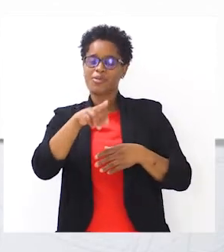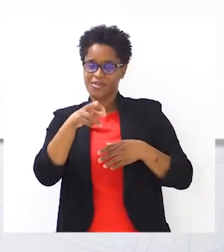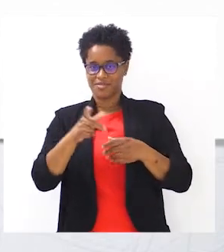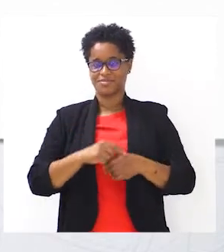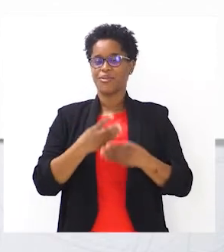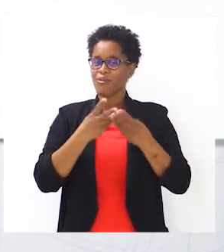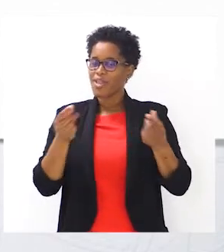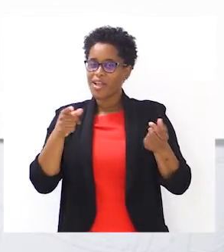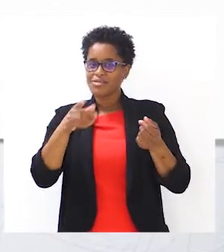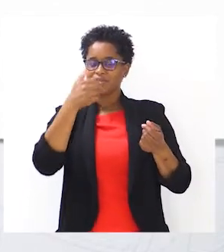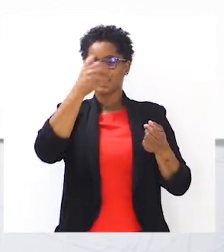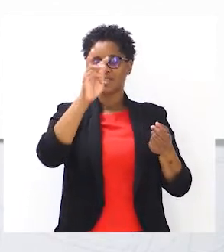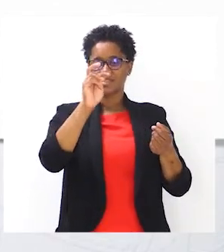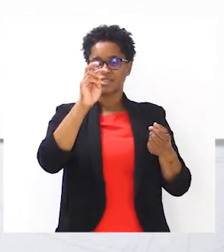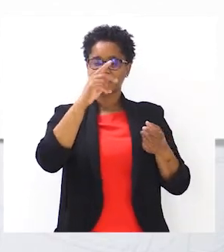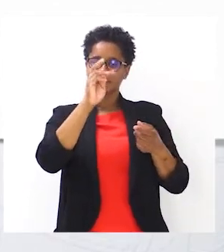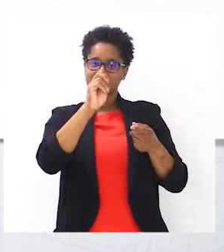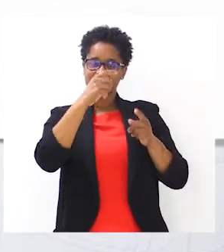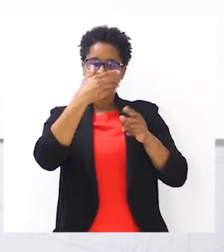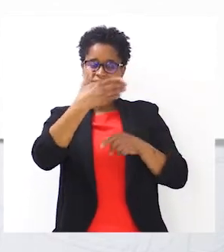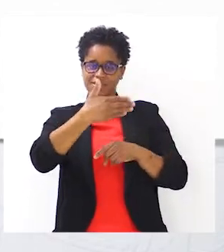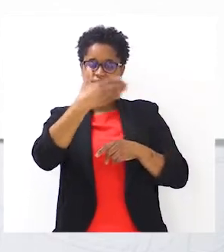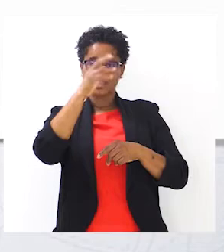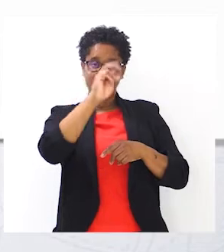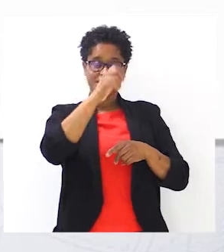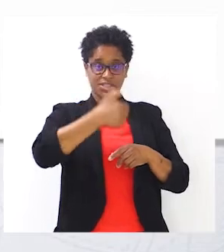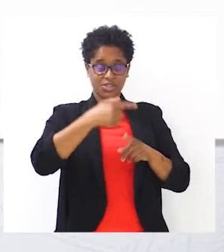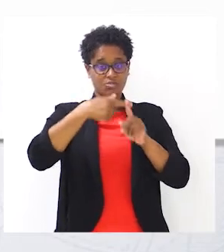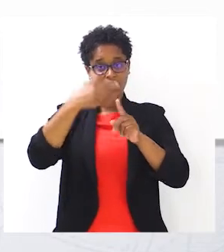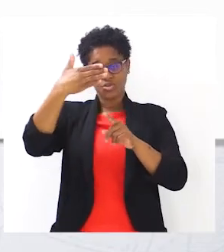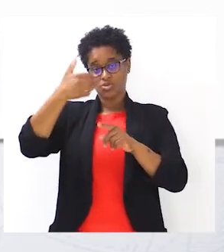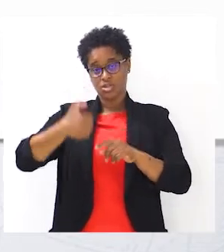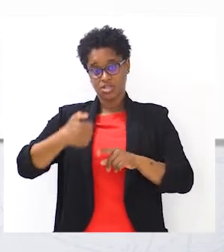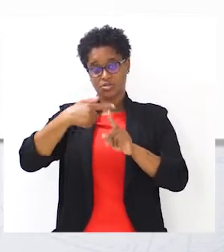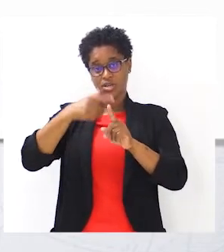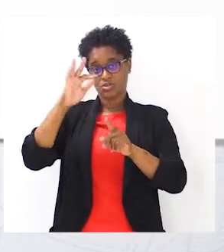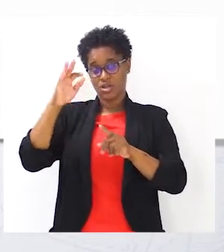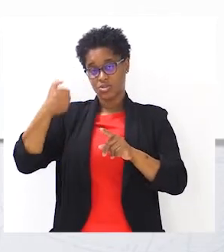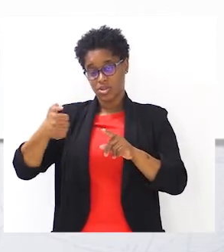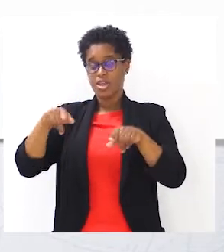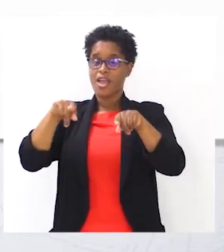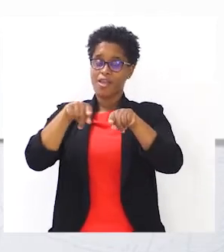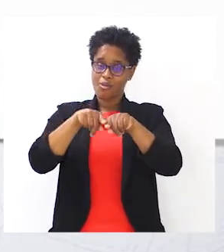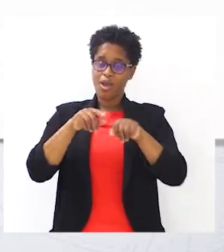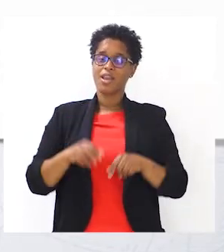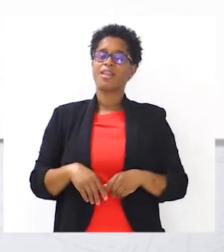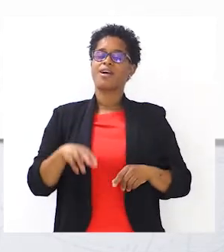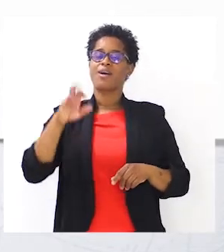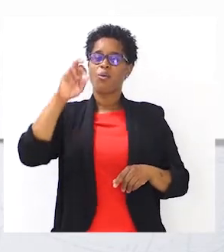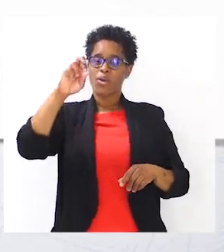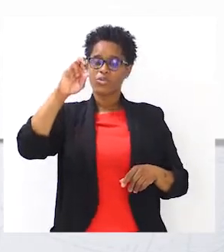resultado. 3 quinto mais 1 quinto mais 4 quinto é igual